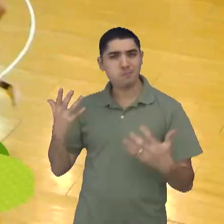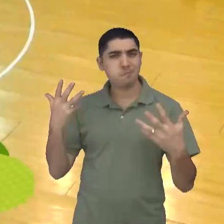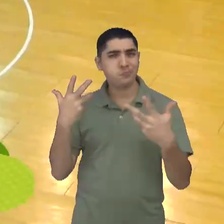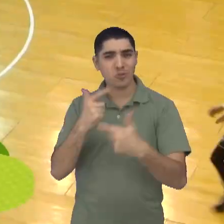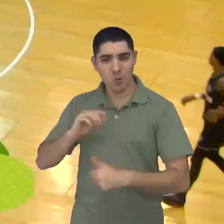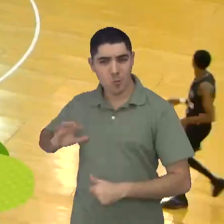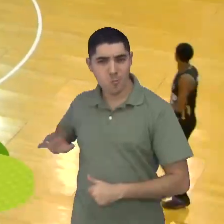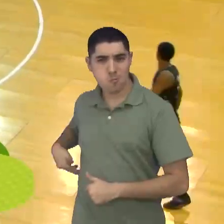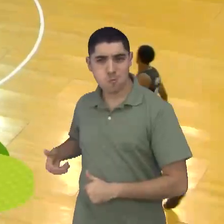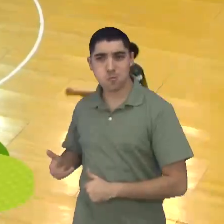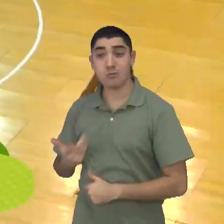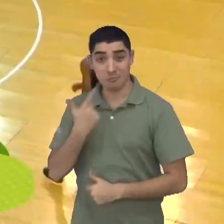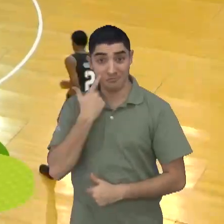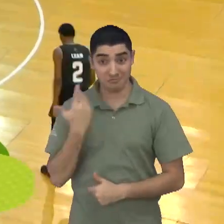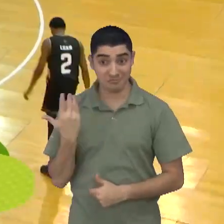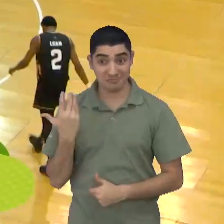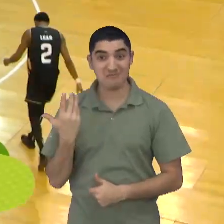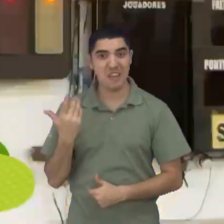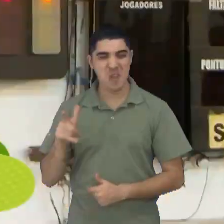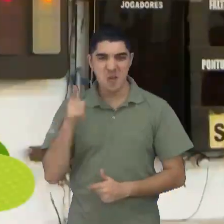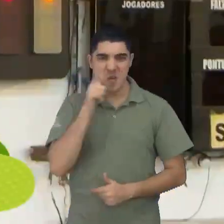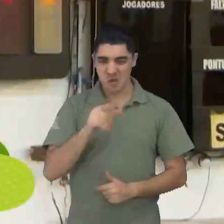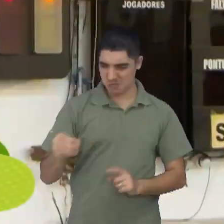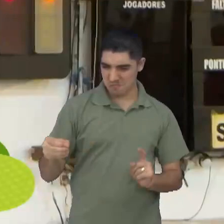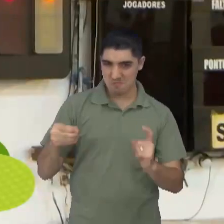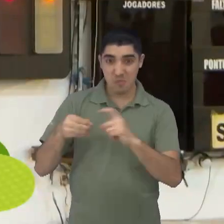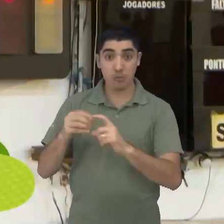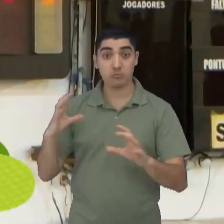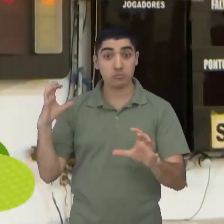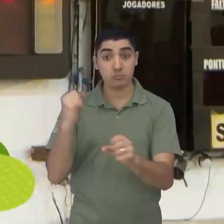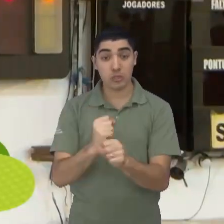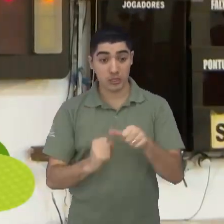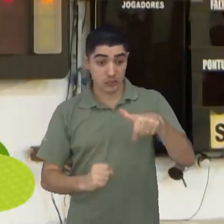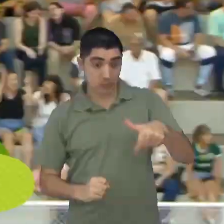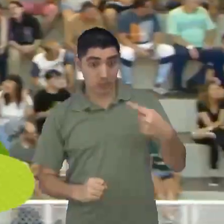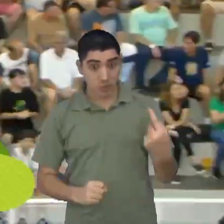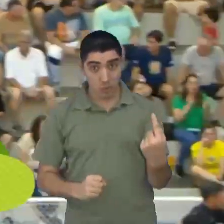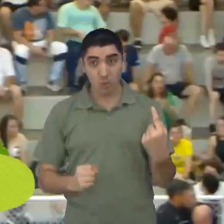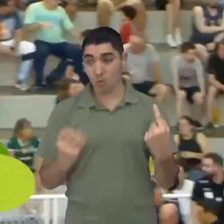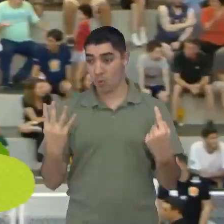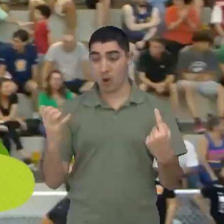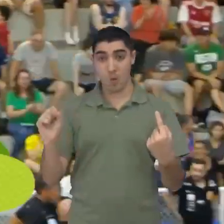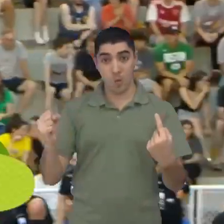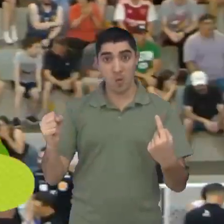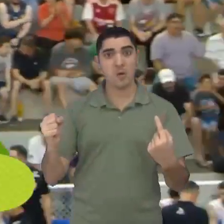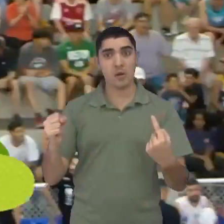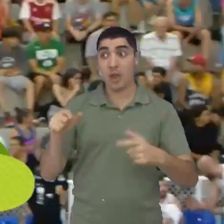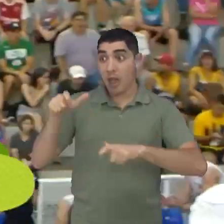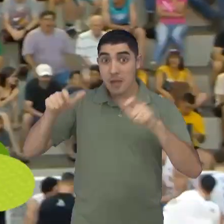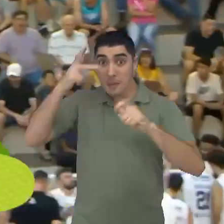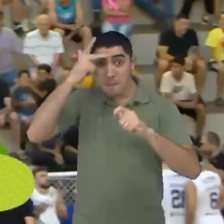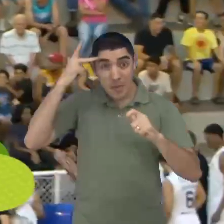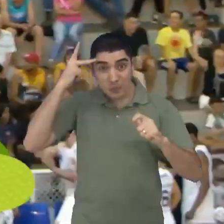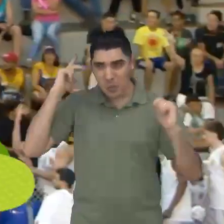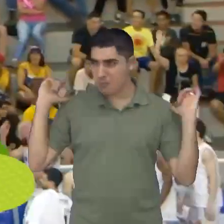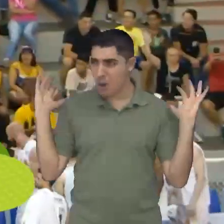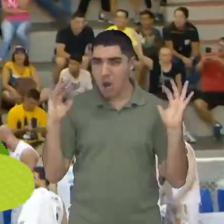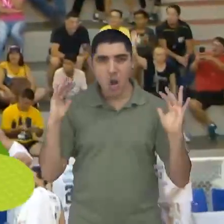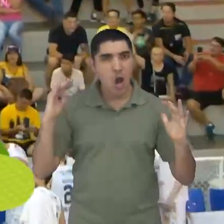Lema ampliar o placar e fazer 71-48 na parcial. E levar o ginásio Lineu de Moura à